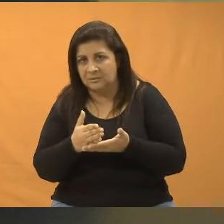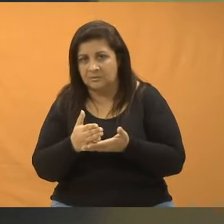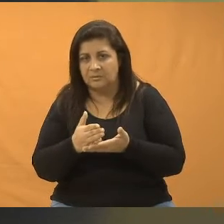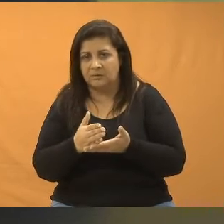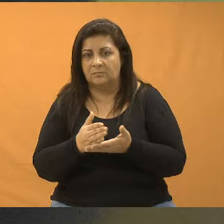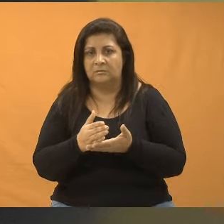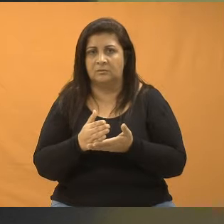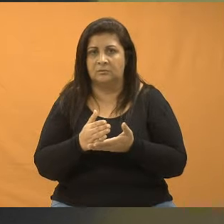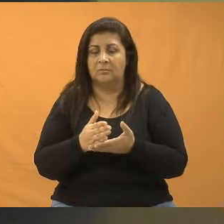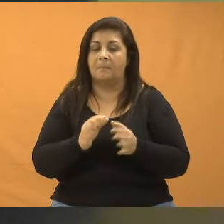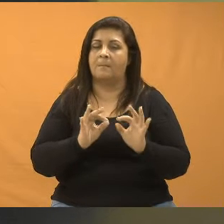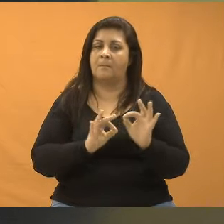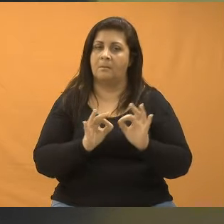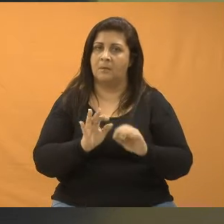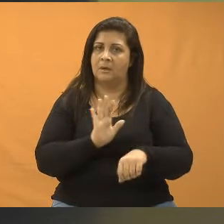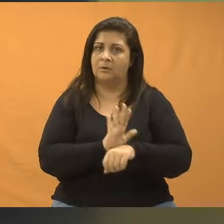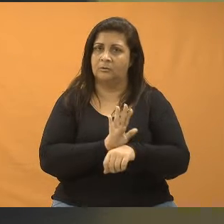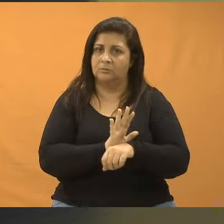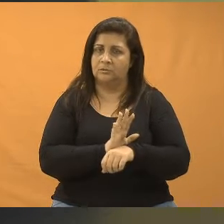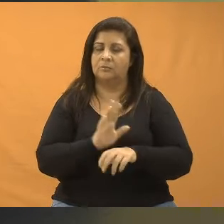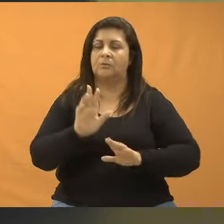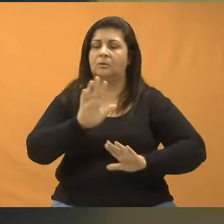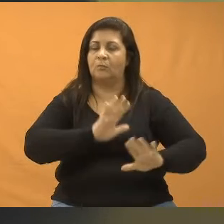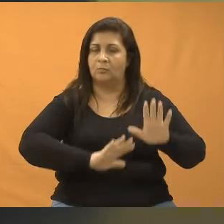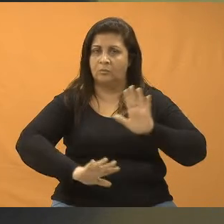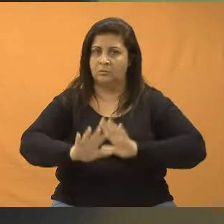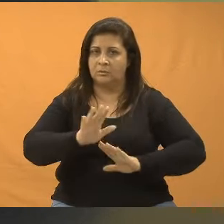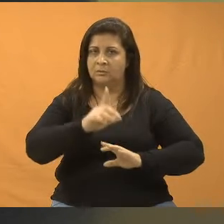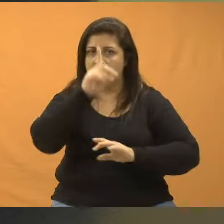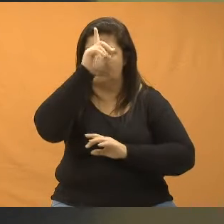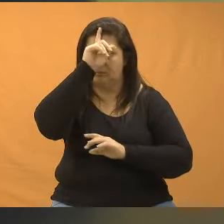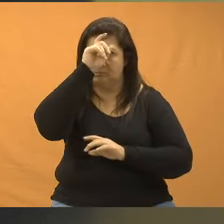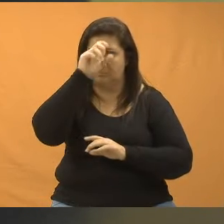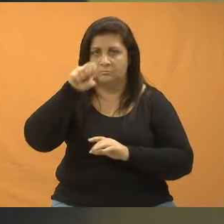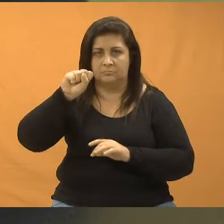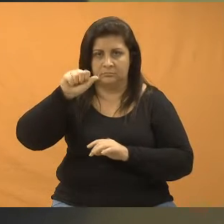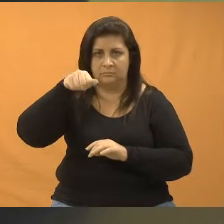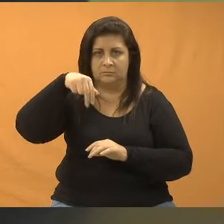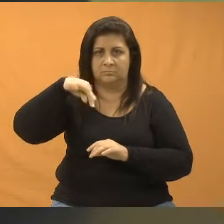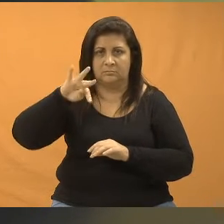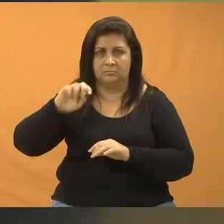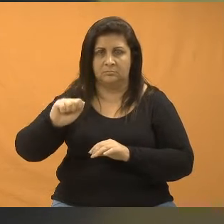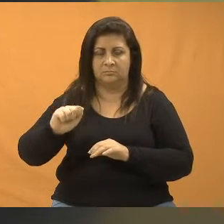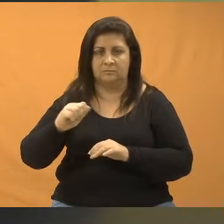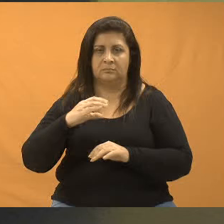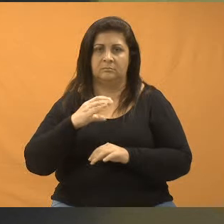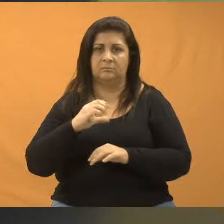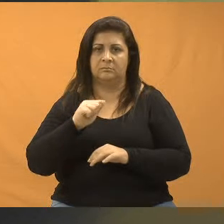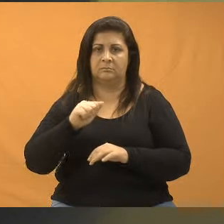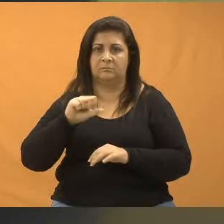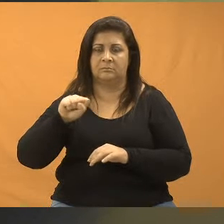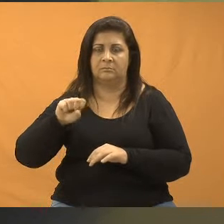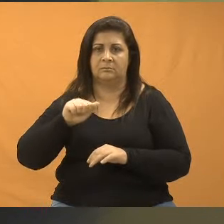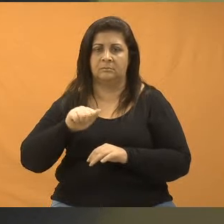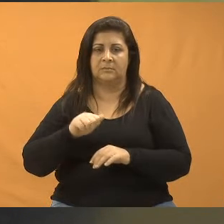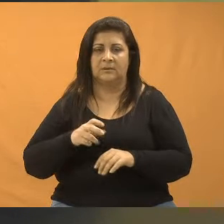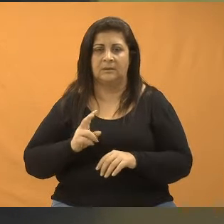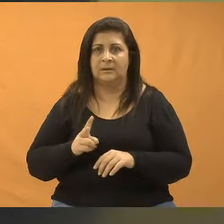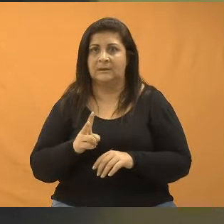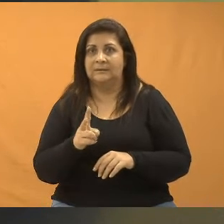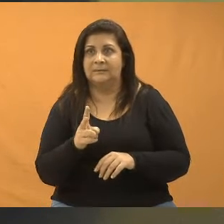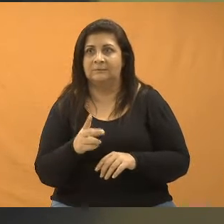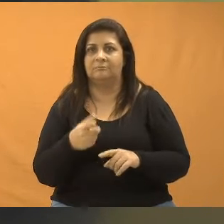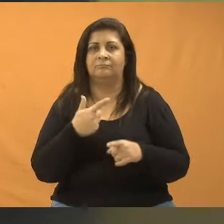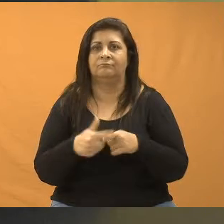para parar em pé. Né? Foi um trabalho longo. Santa Casa, né, sempre estava nas páginas policiais do